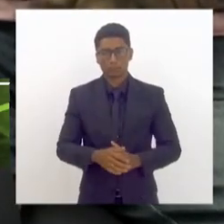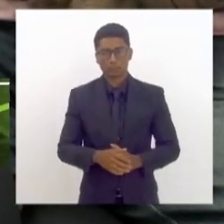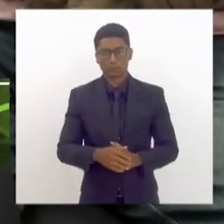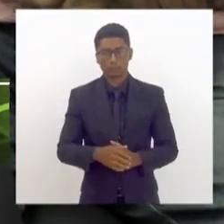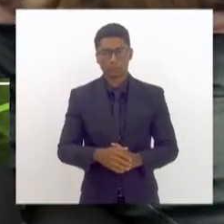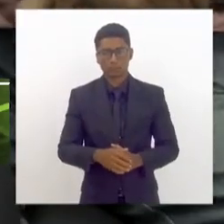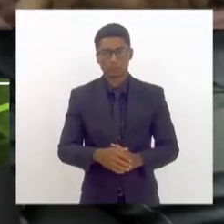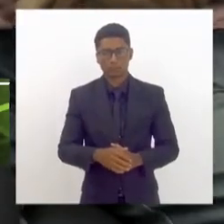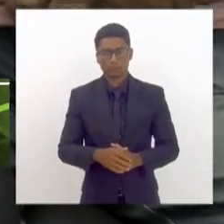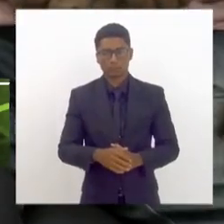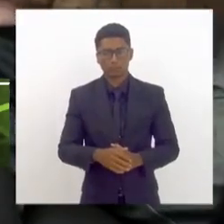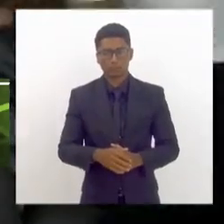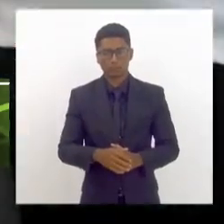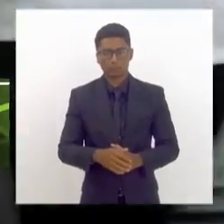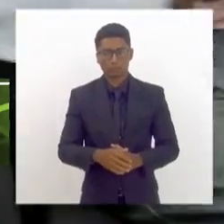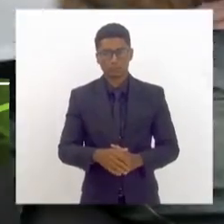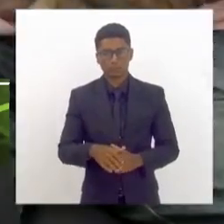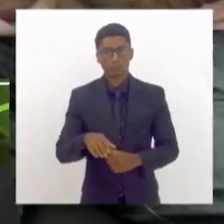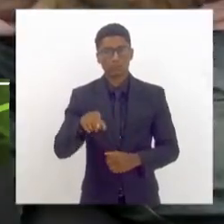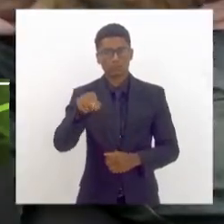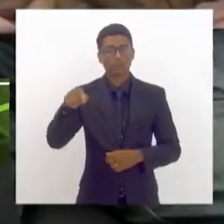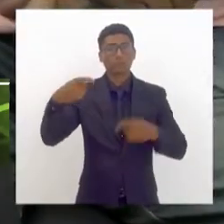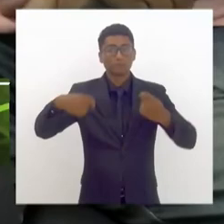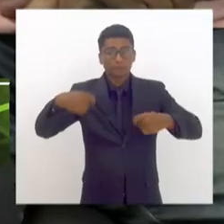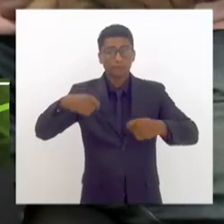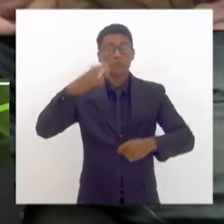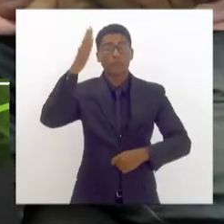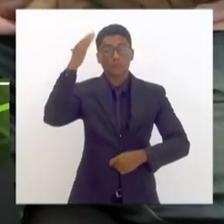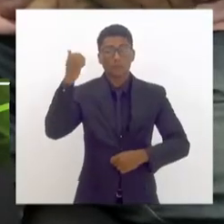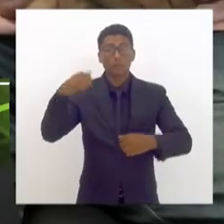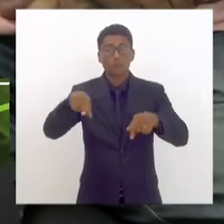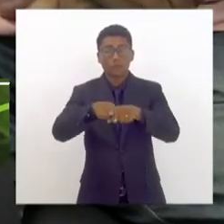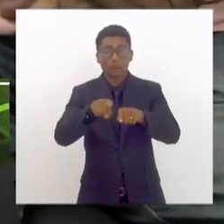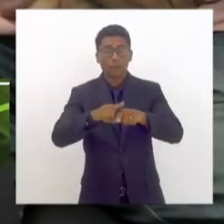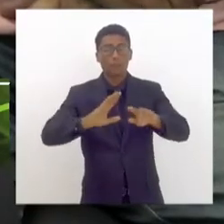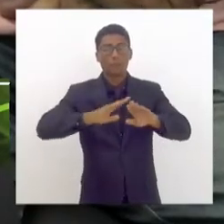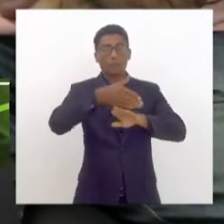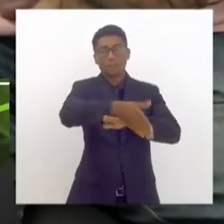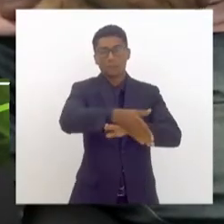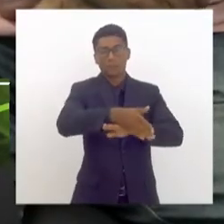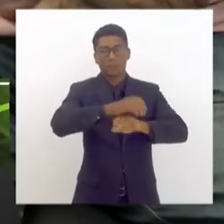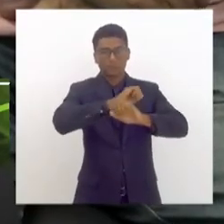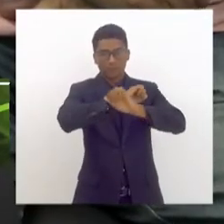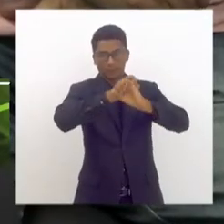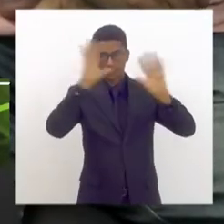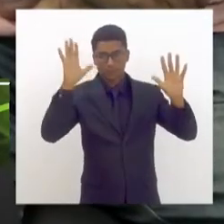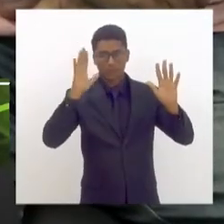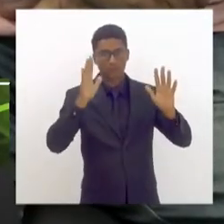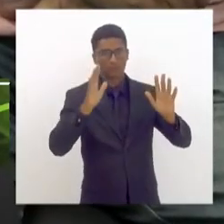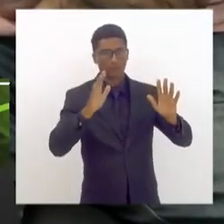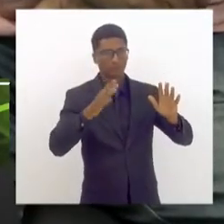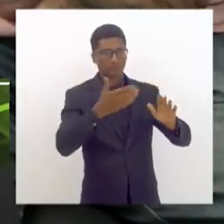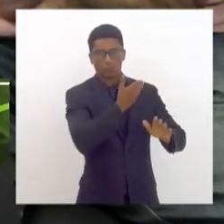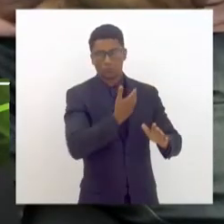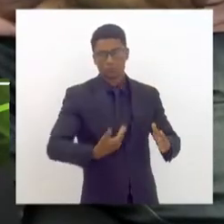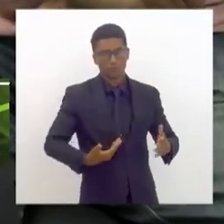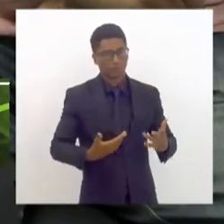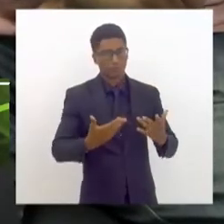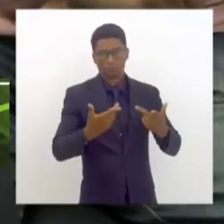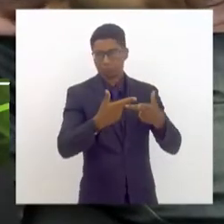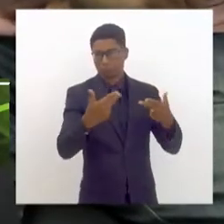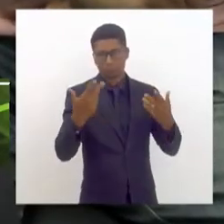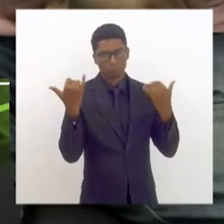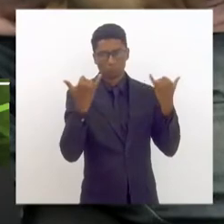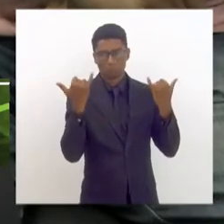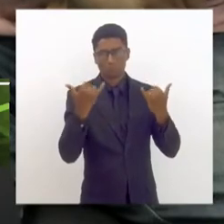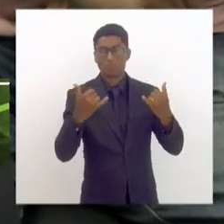de saber e participar dessa transparência pública. No entanto, os outros conselhos, como o